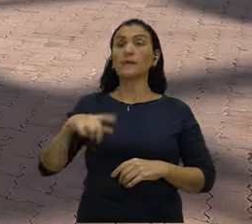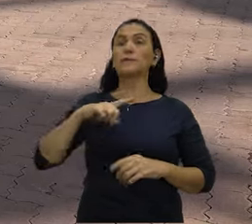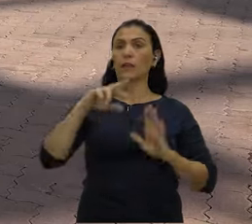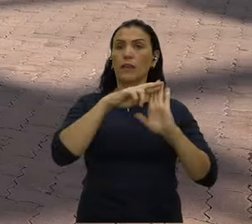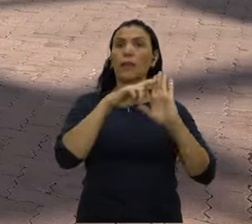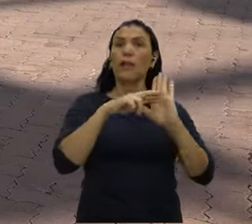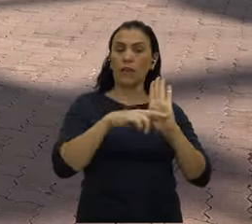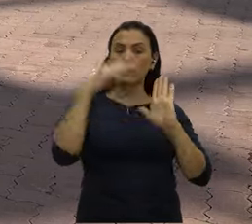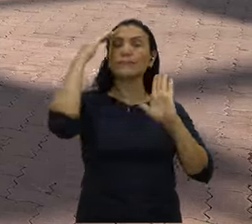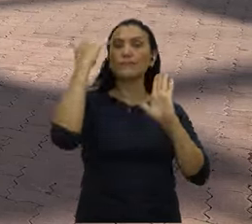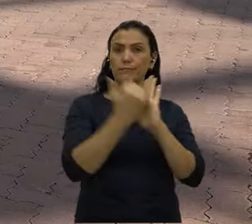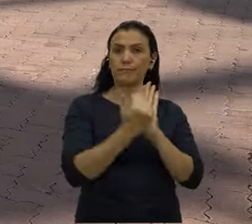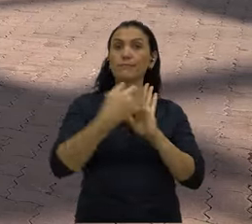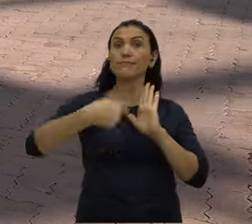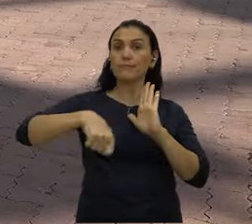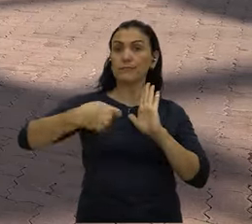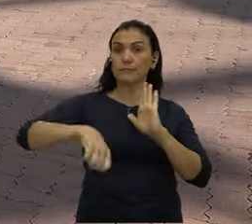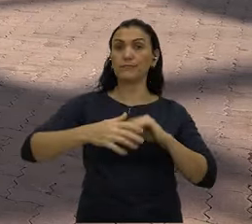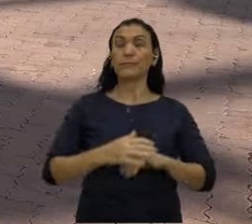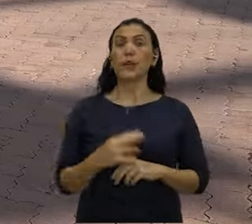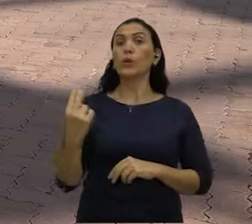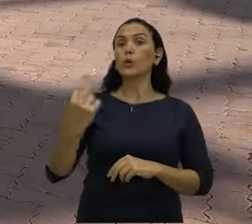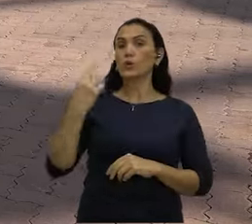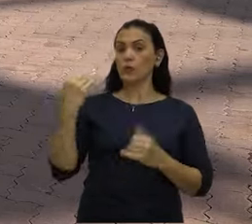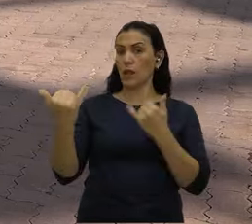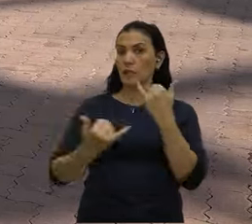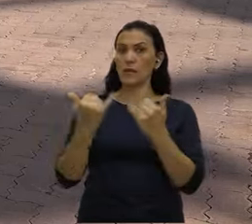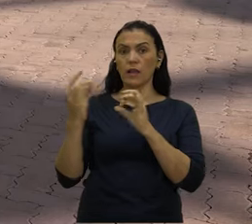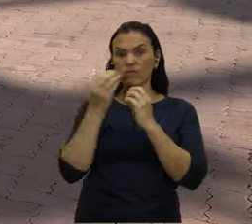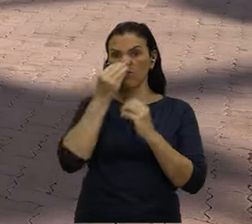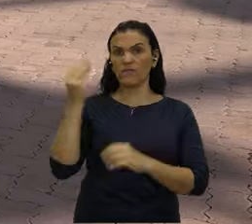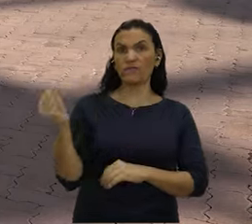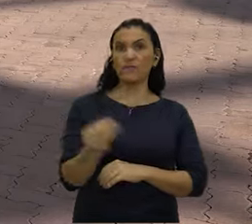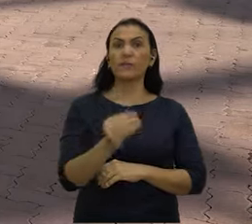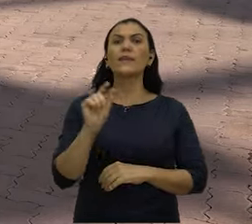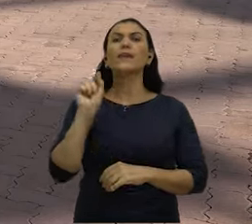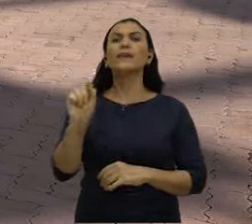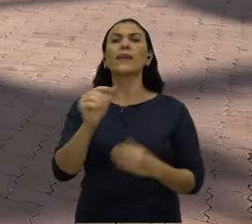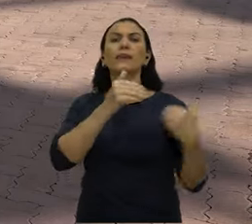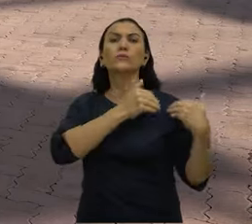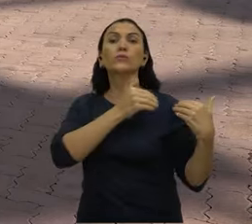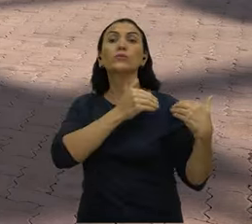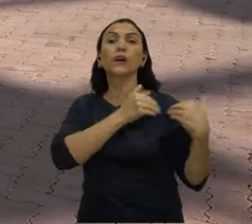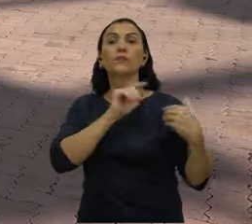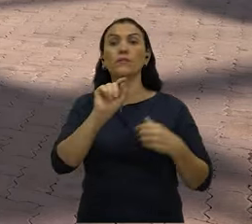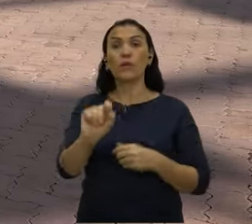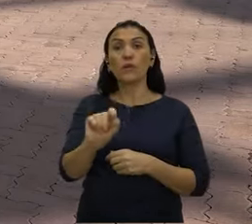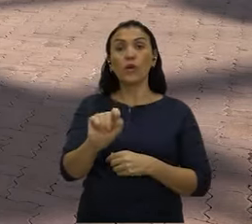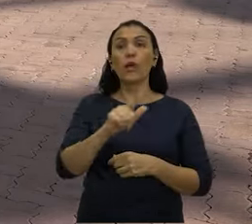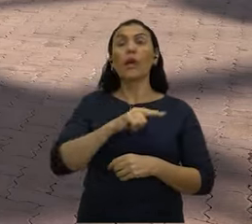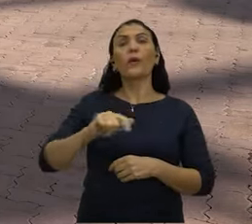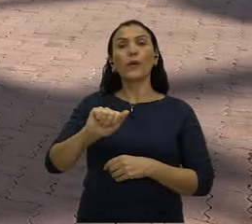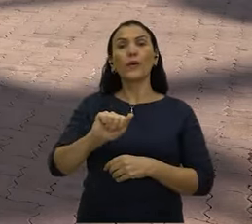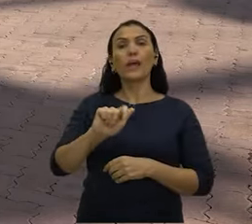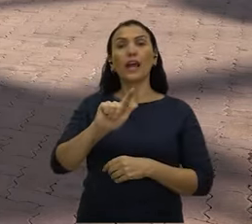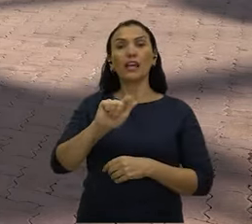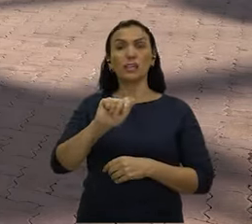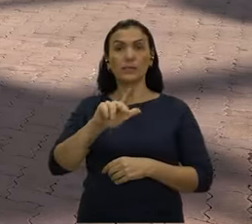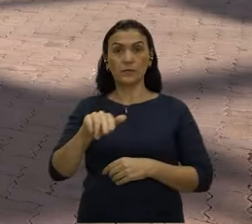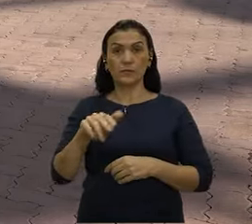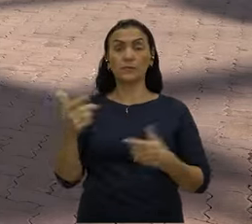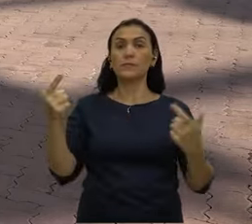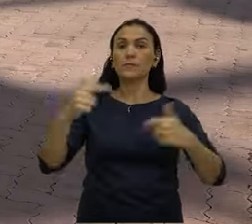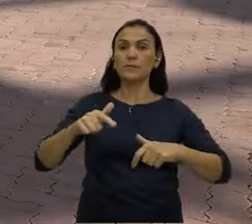também existem regras a serem cumpridas. Não dá para brincar com isso. E quem cuida disso tudo são as chamadas agências reguladoras,